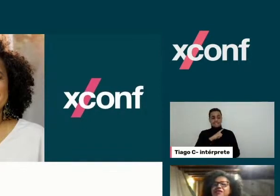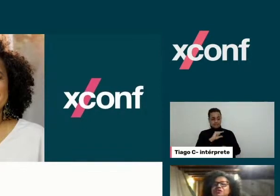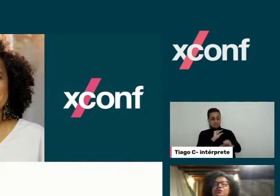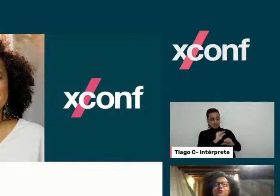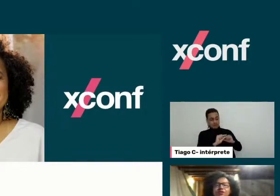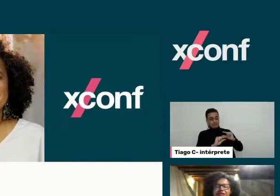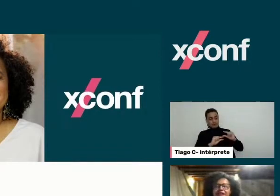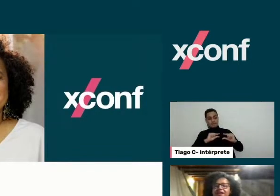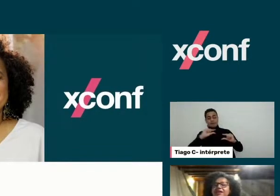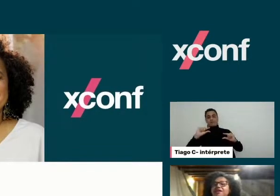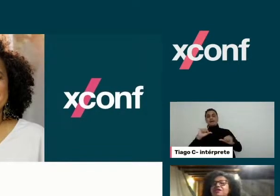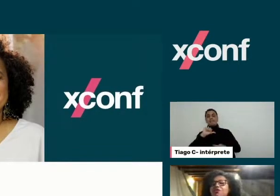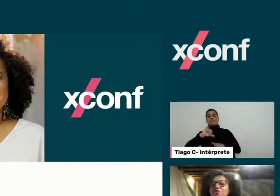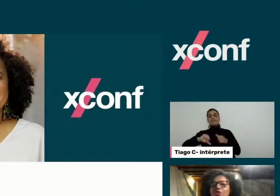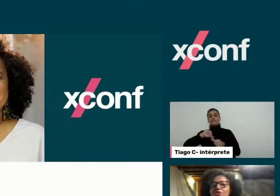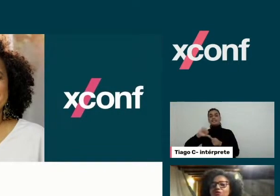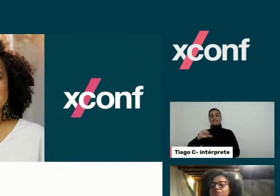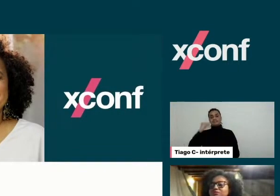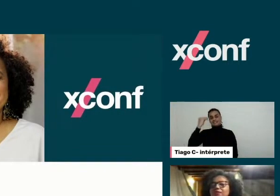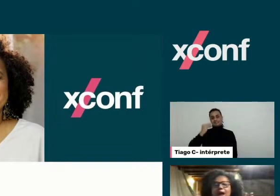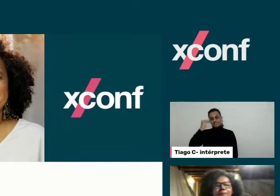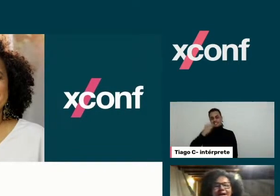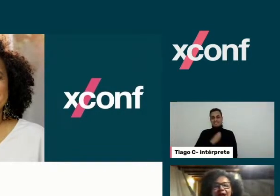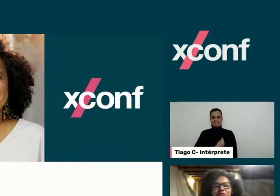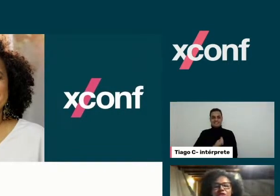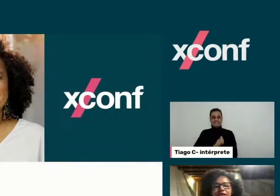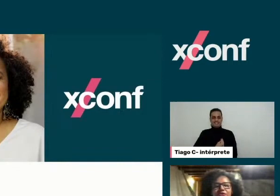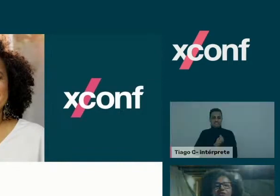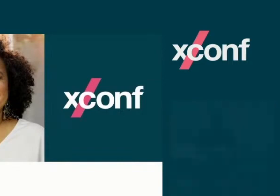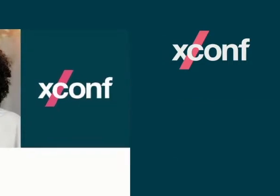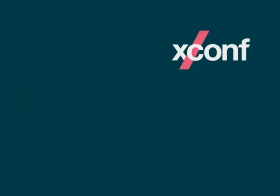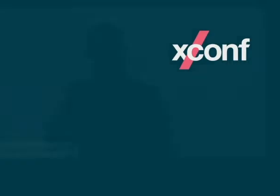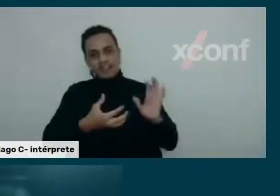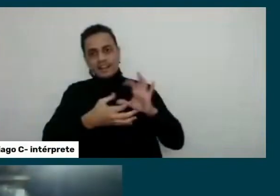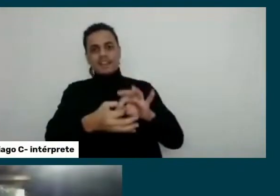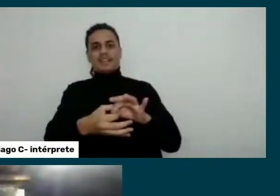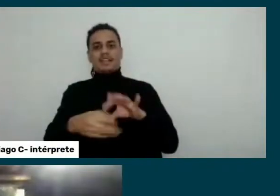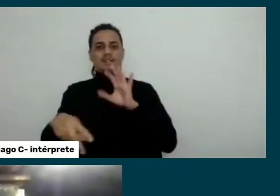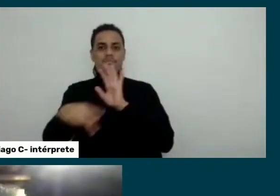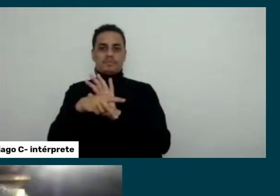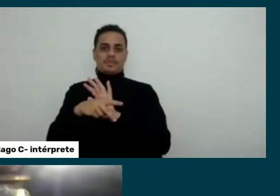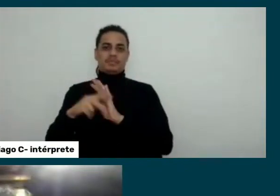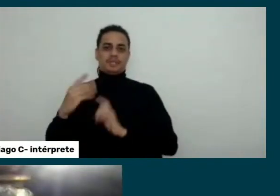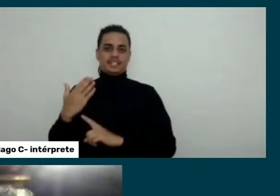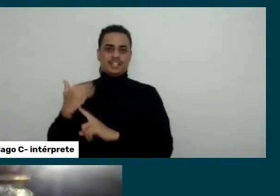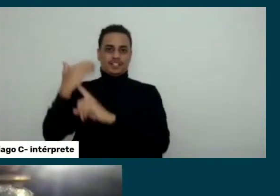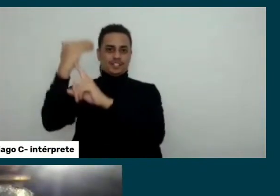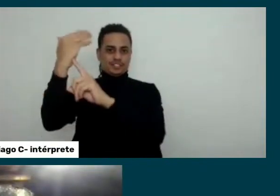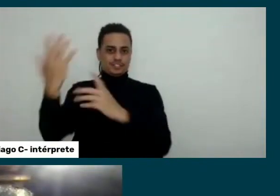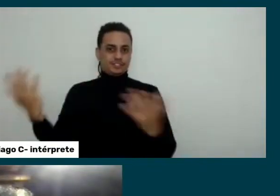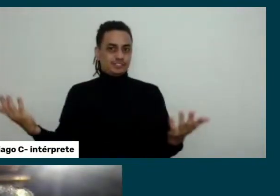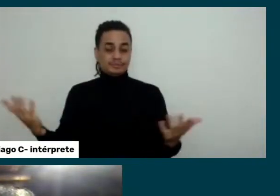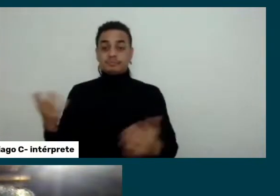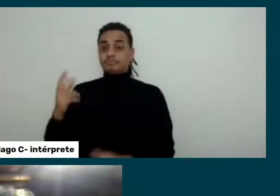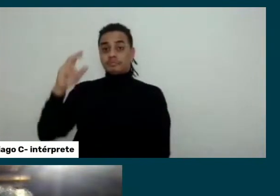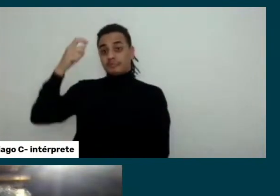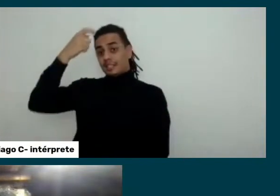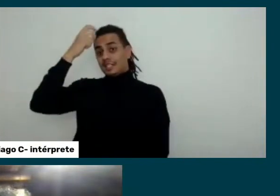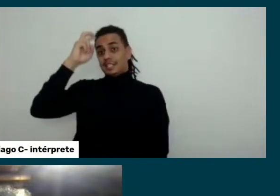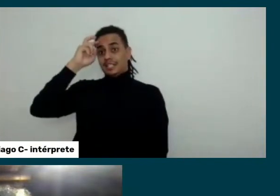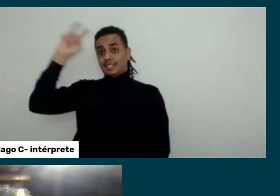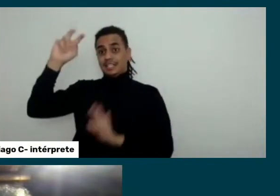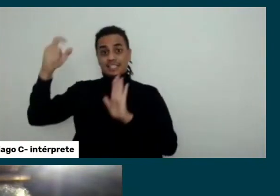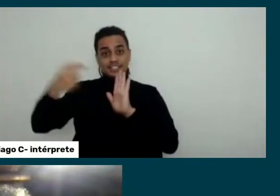nossas experiências de vida com aparatos tecnológicos. E não é diferente com inteligência